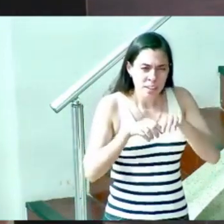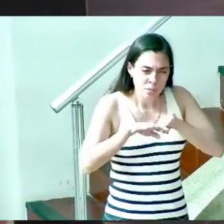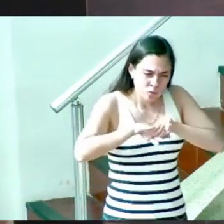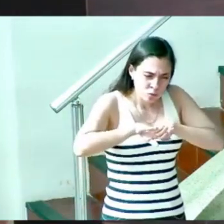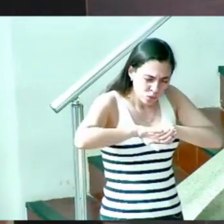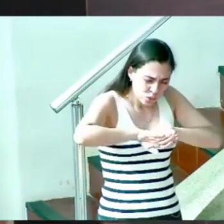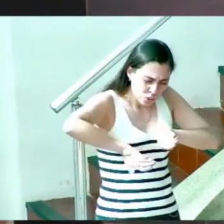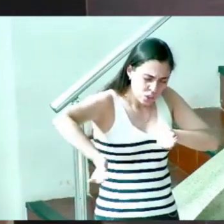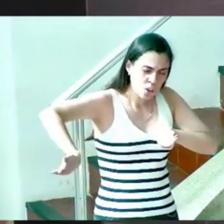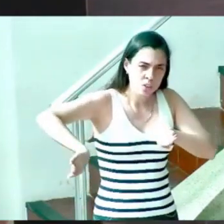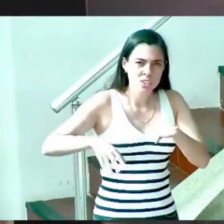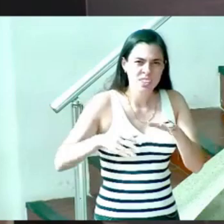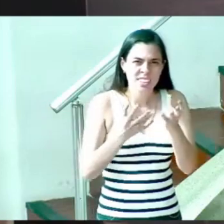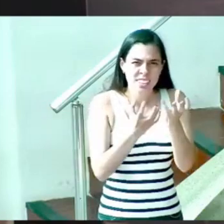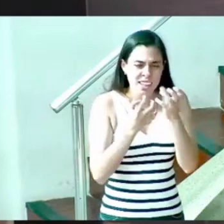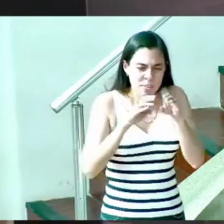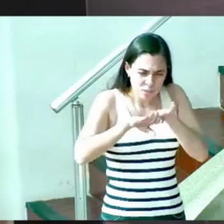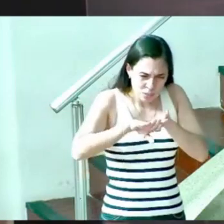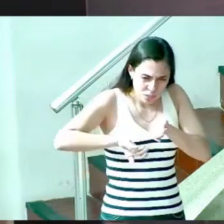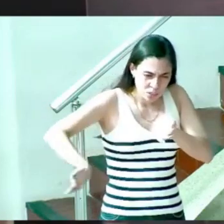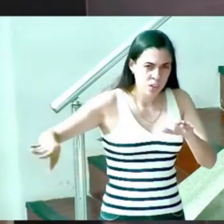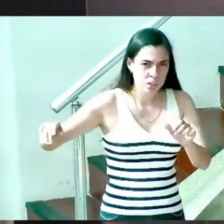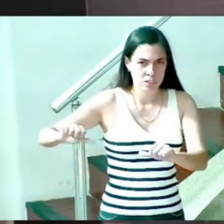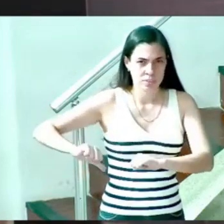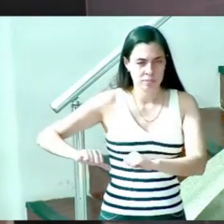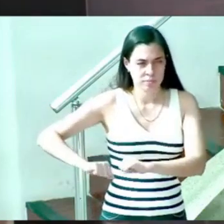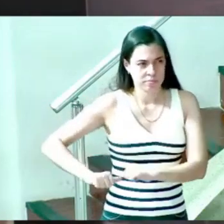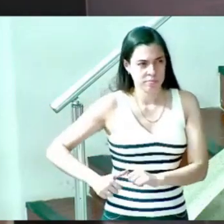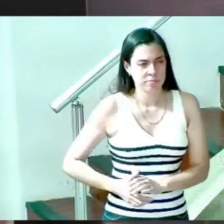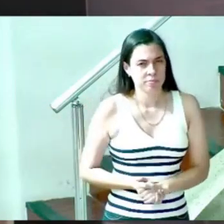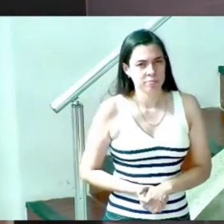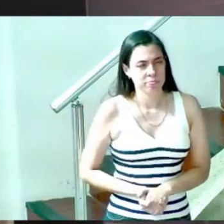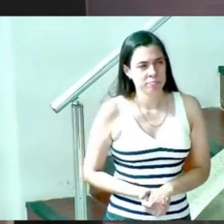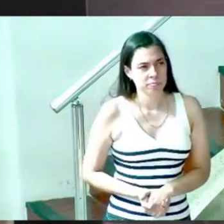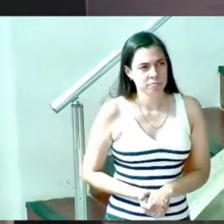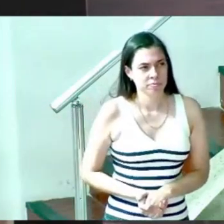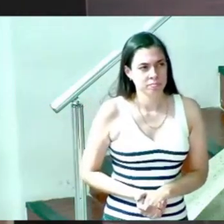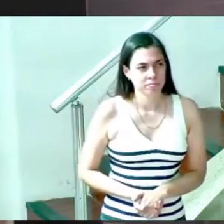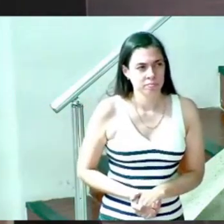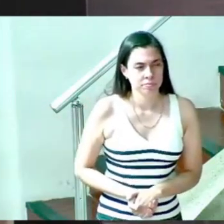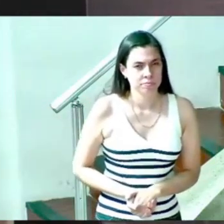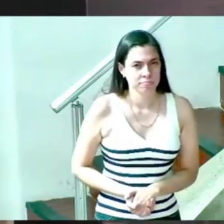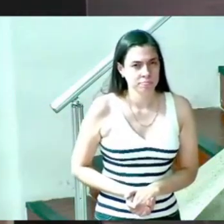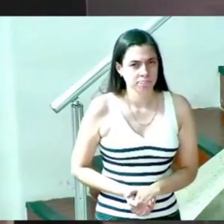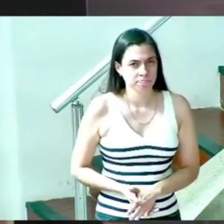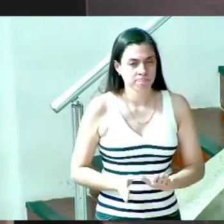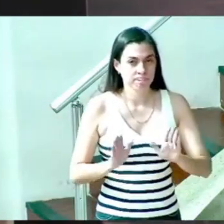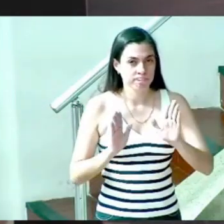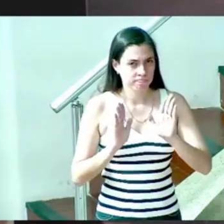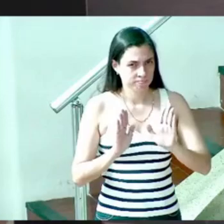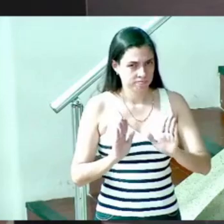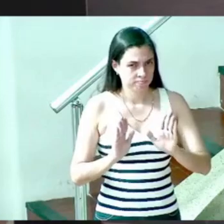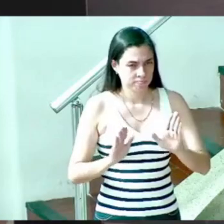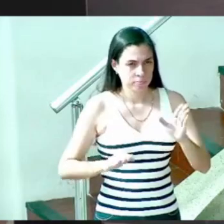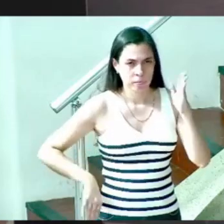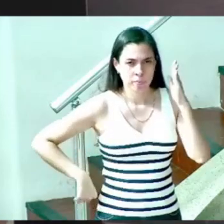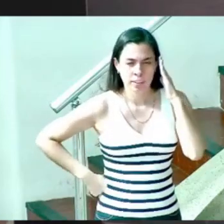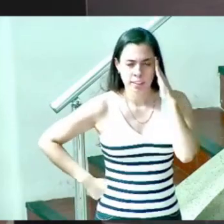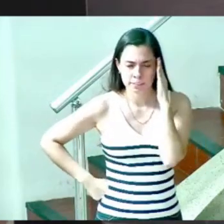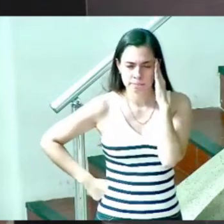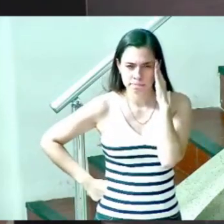da sexta petição. Mas nós precisamos então parar para pensar